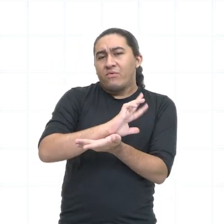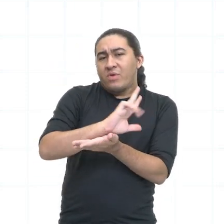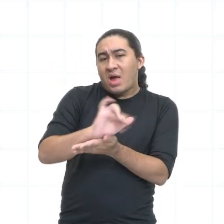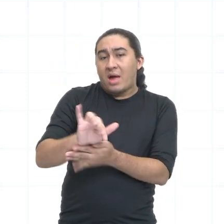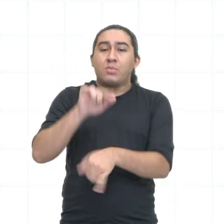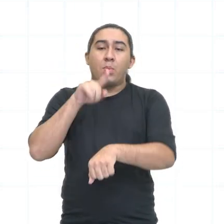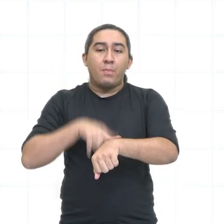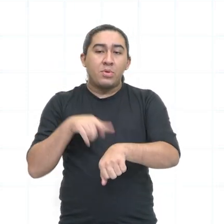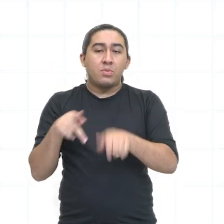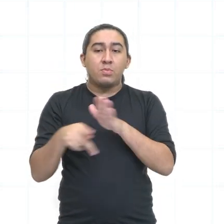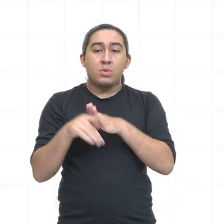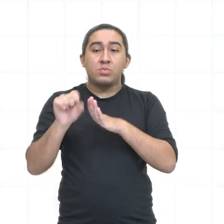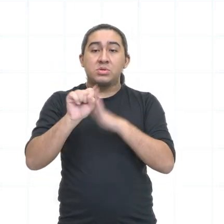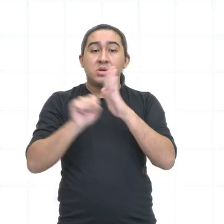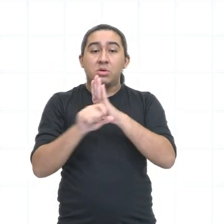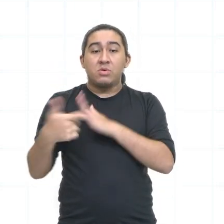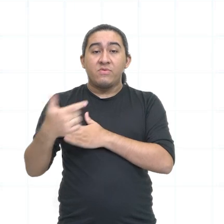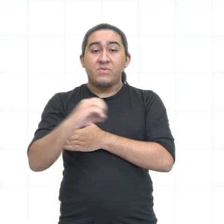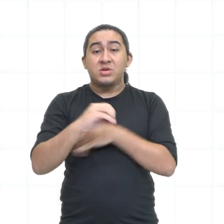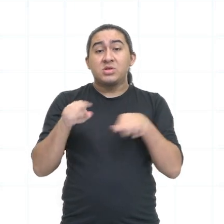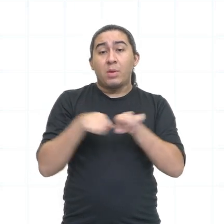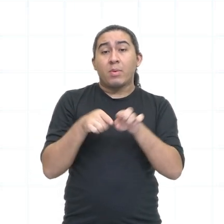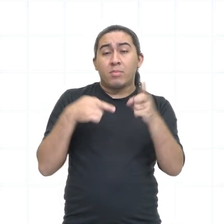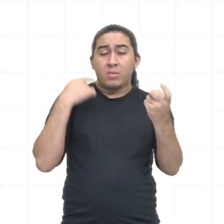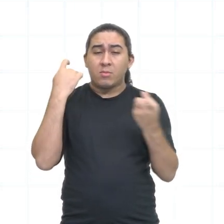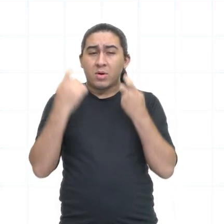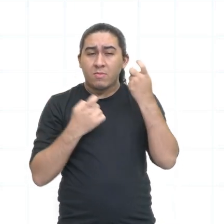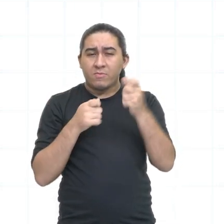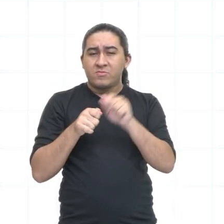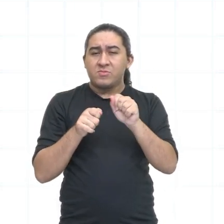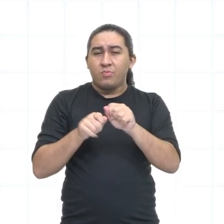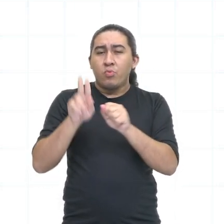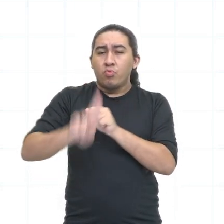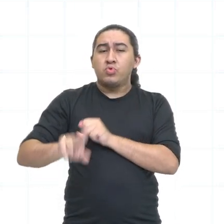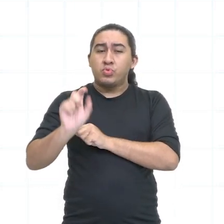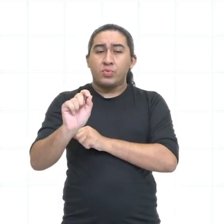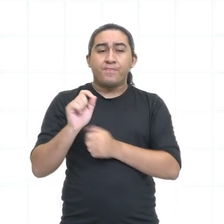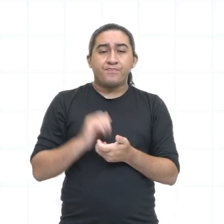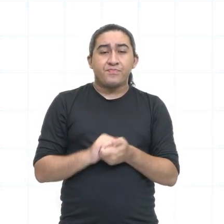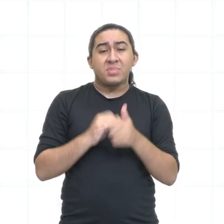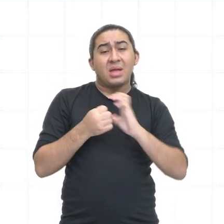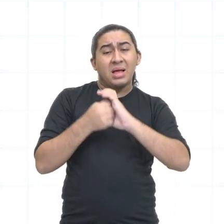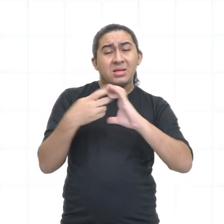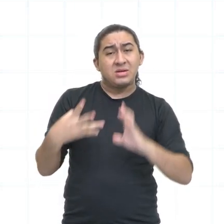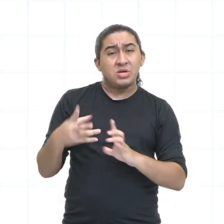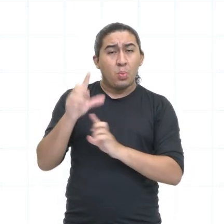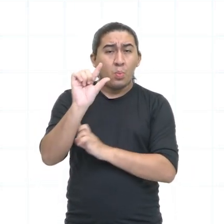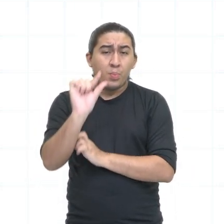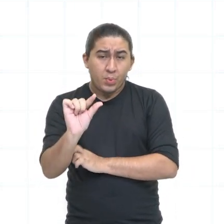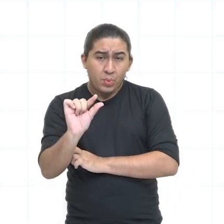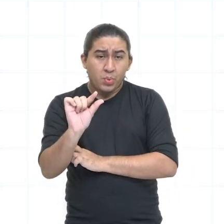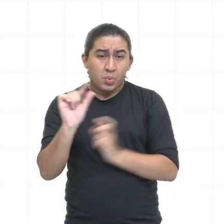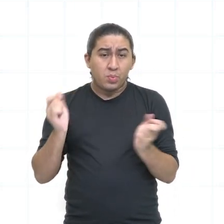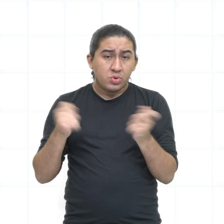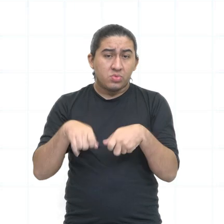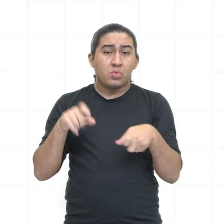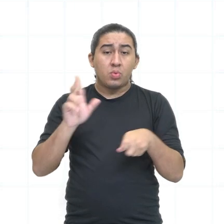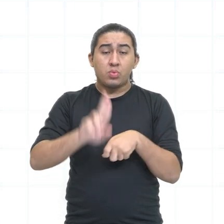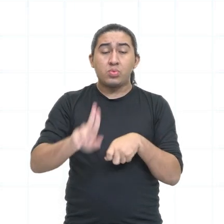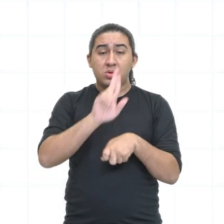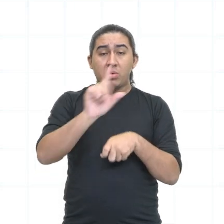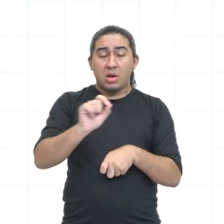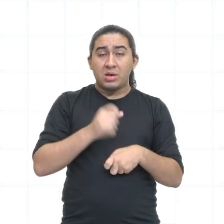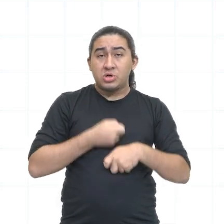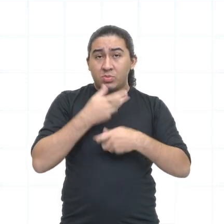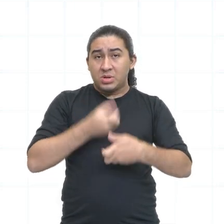momentos do século XX e preocuparam-se em fazer uso de poucos elementos fundamentais como base